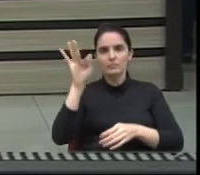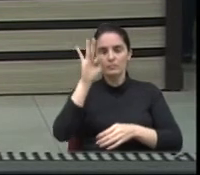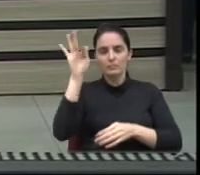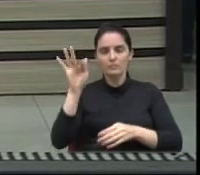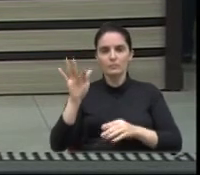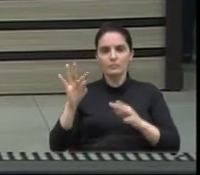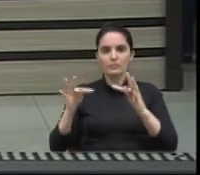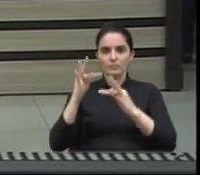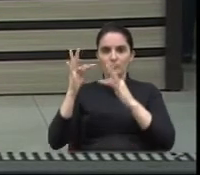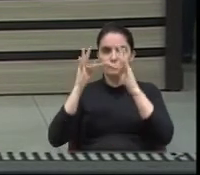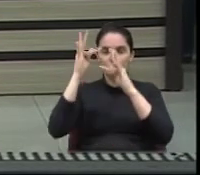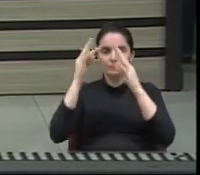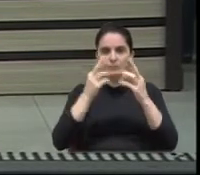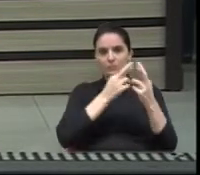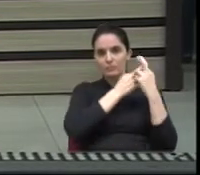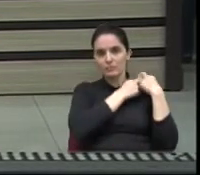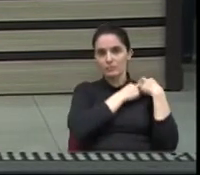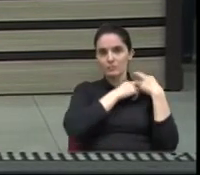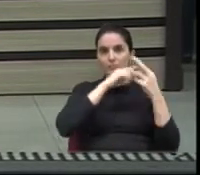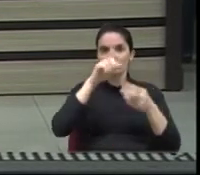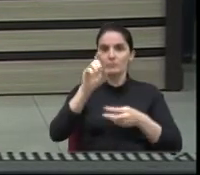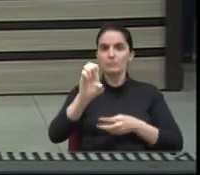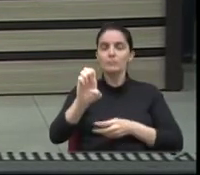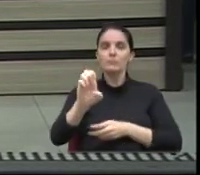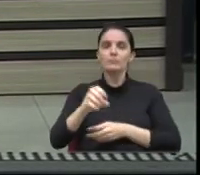Unicamp. Vereador José Roberto Bernardo.